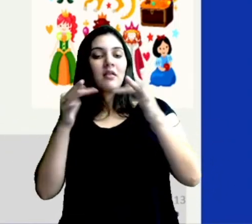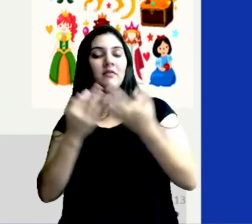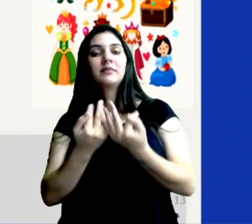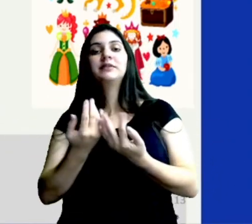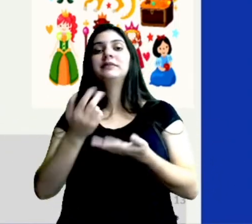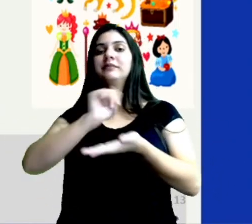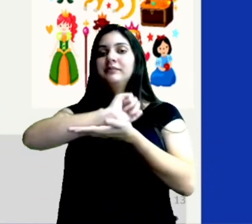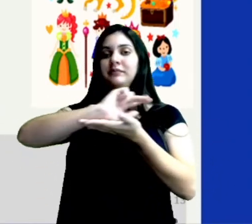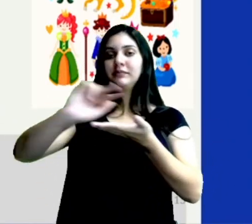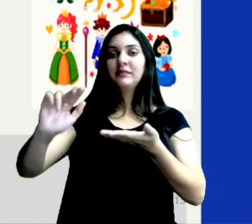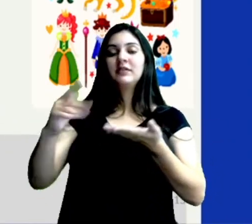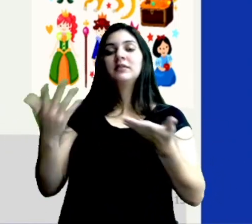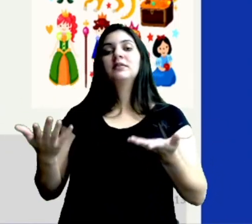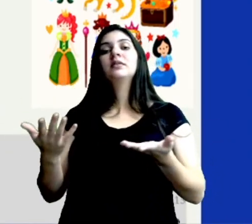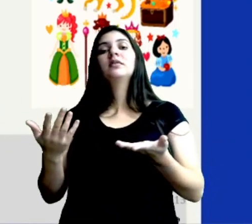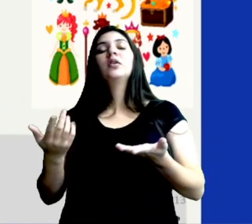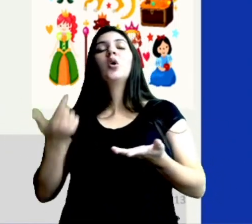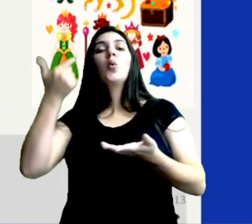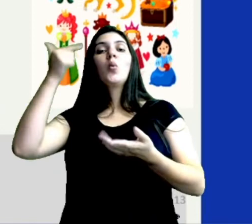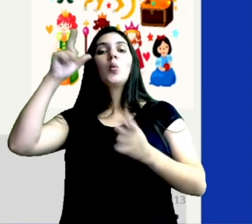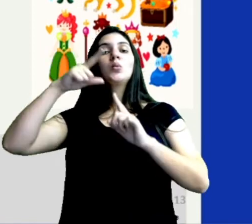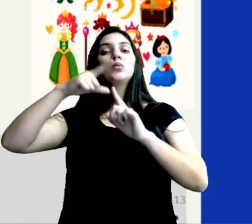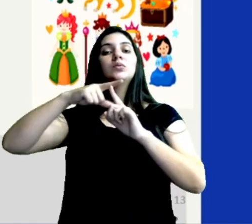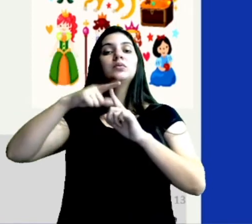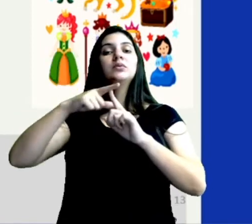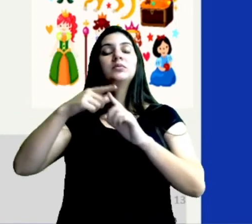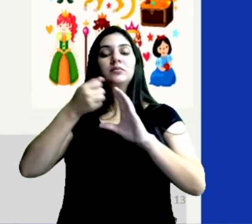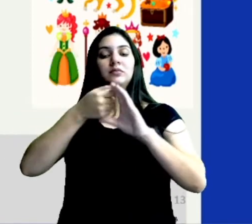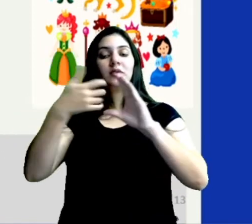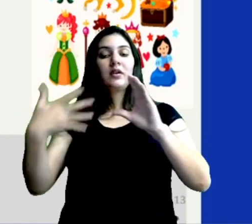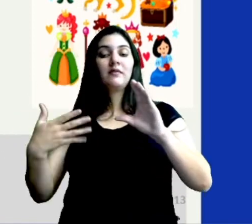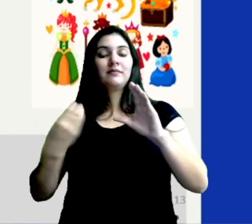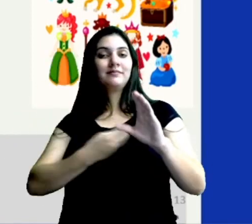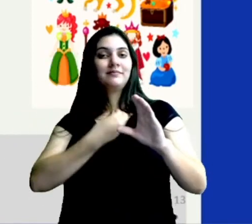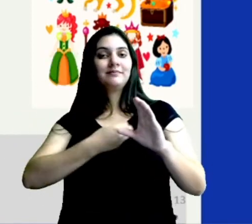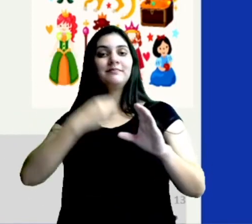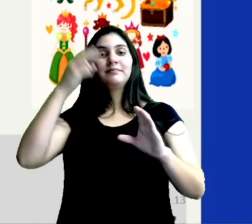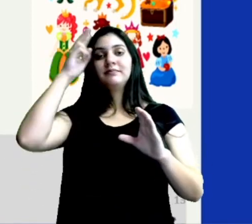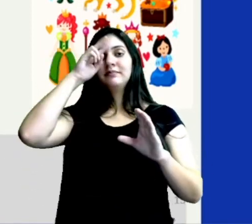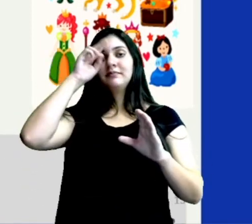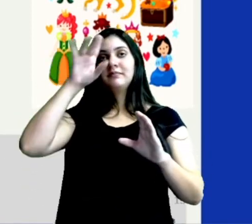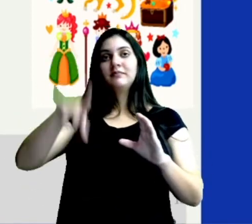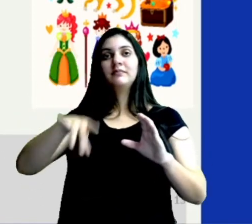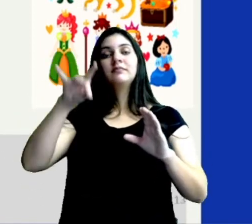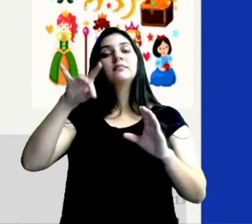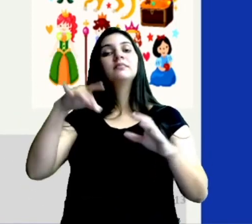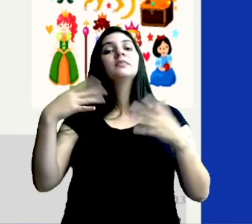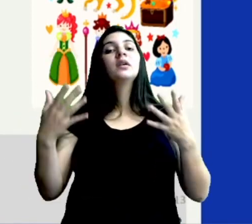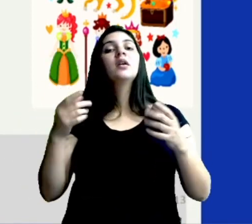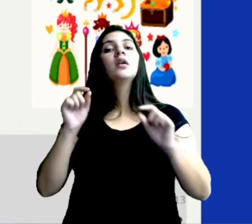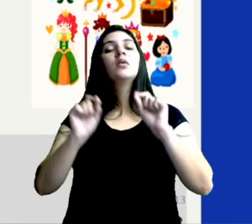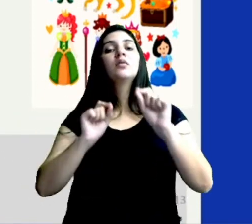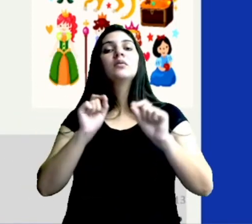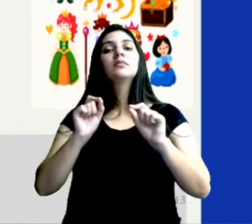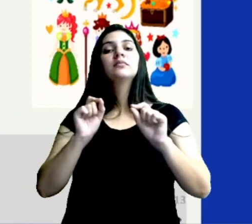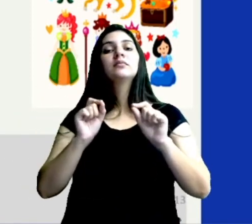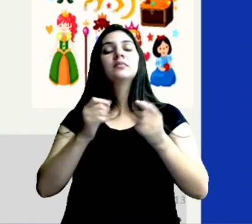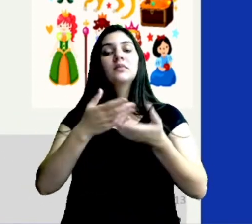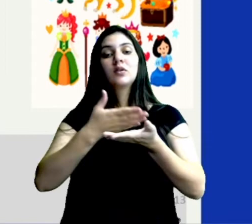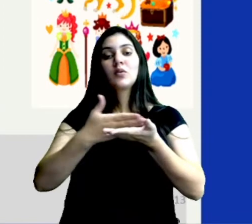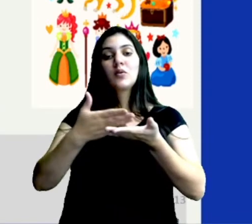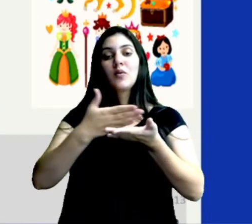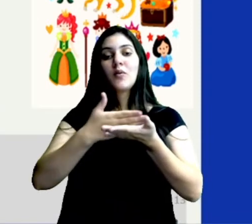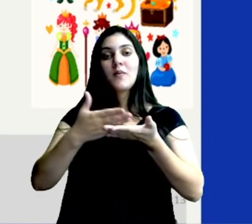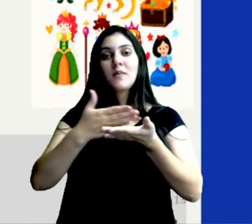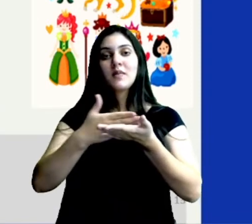bom? Outra característica muito presente nos contos de fadas é o início feito para partir